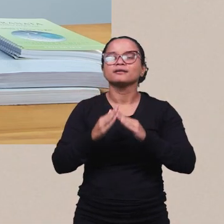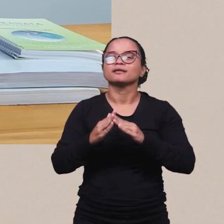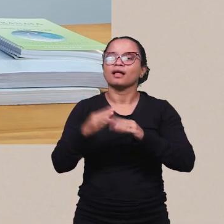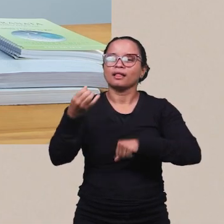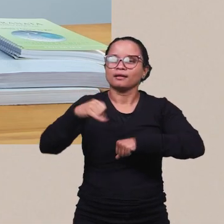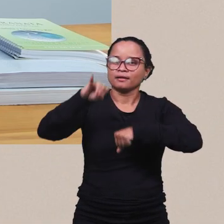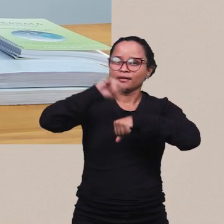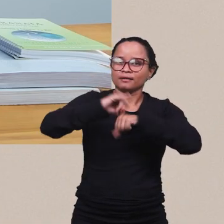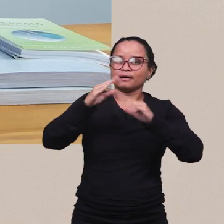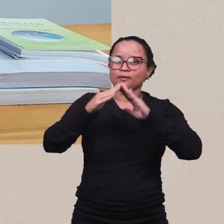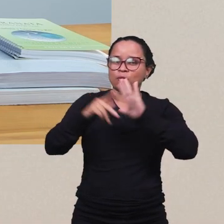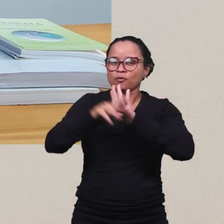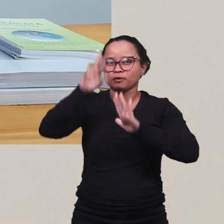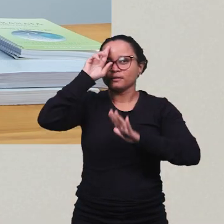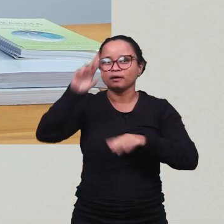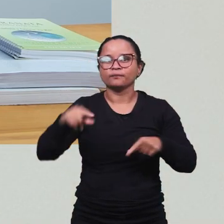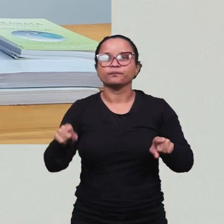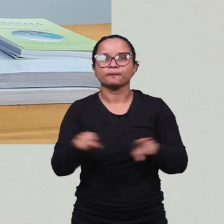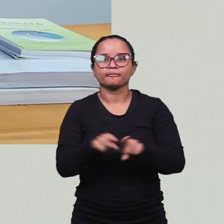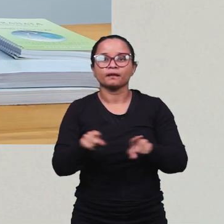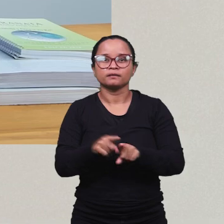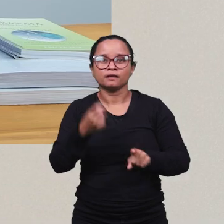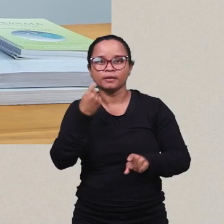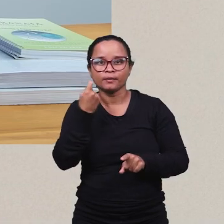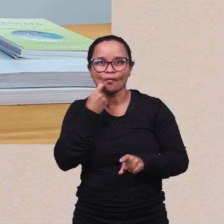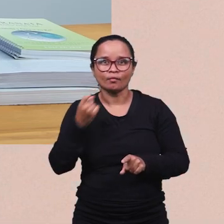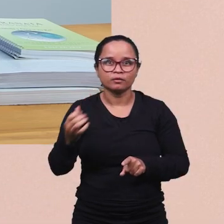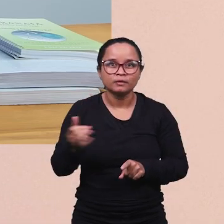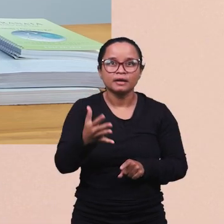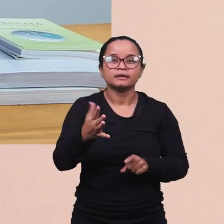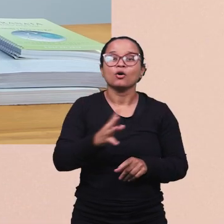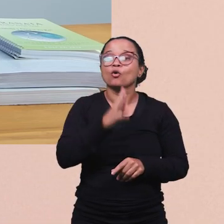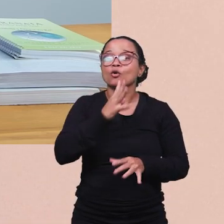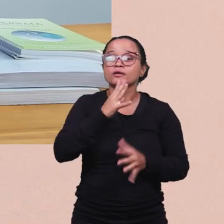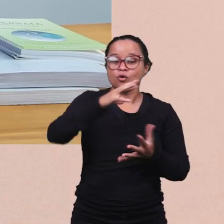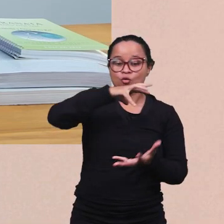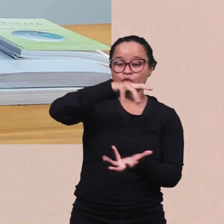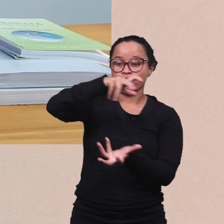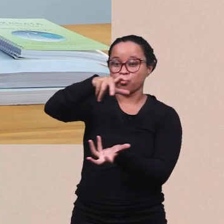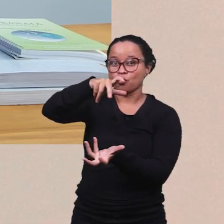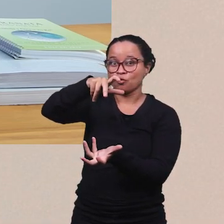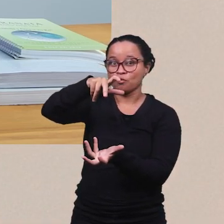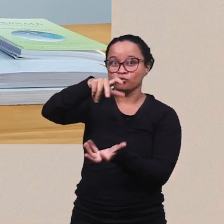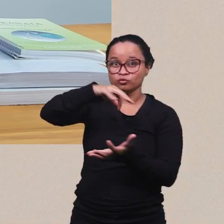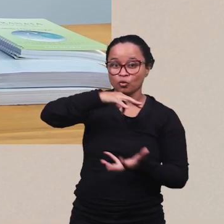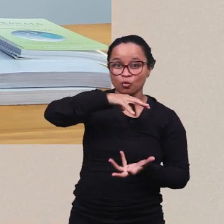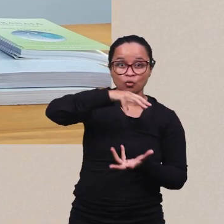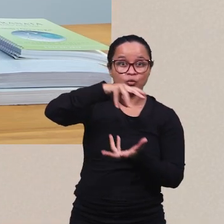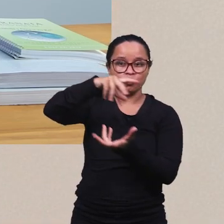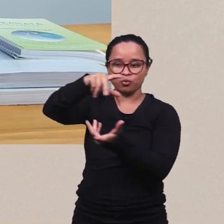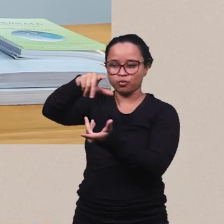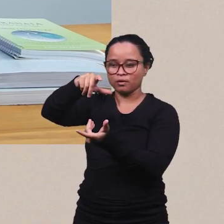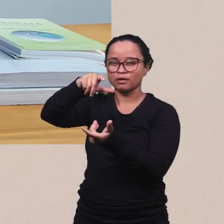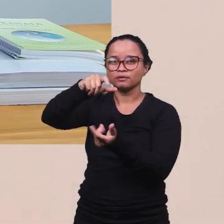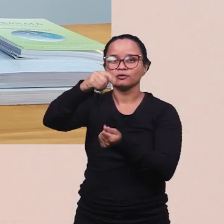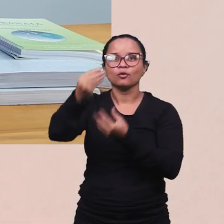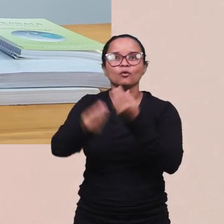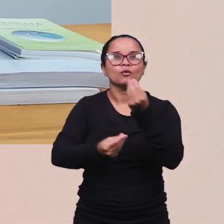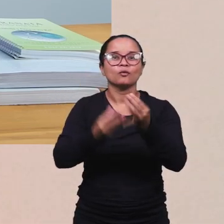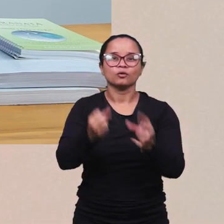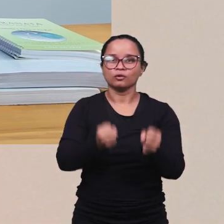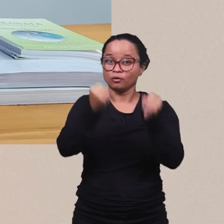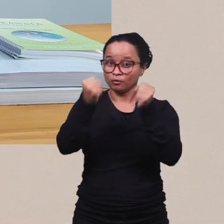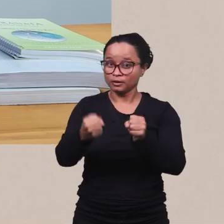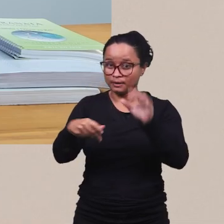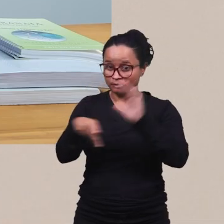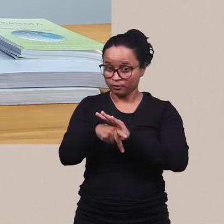dos peixes que quase rompiam as redes na pesca maravilhosa. Conhecer um mundo que flutua pela força